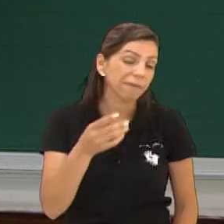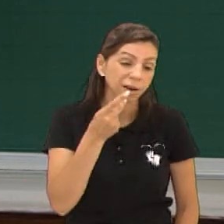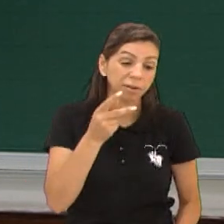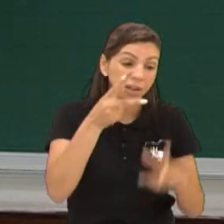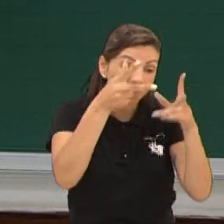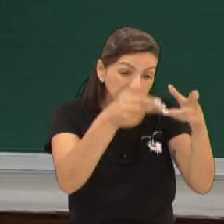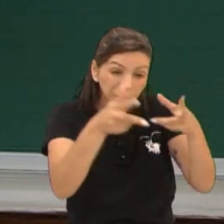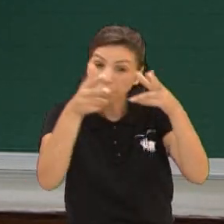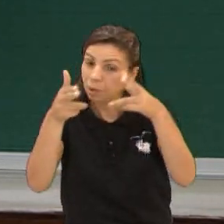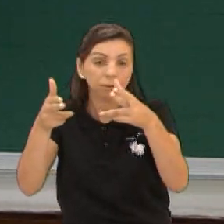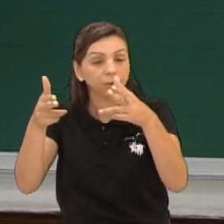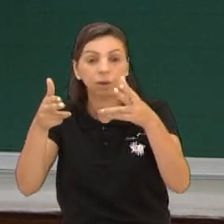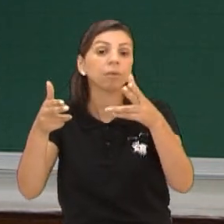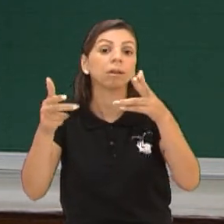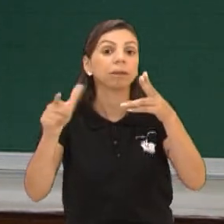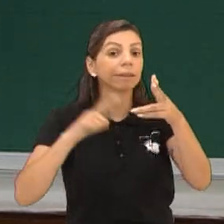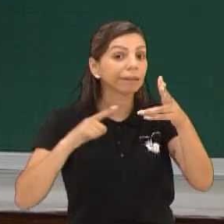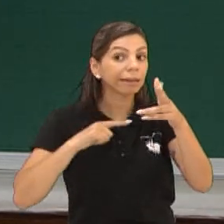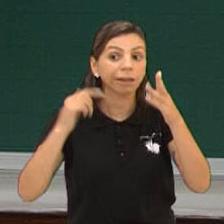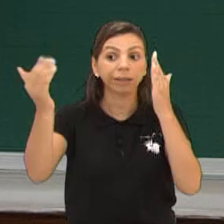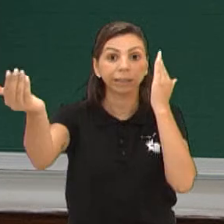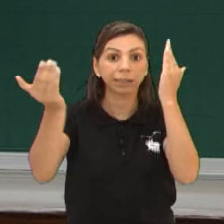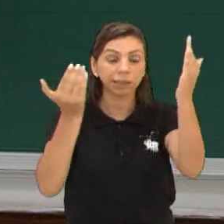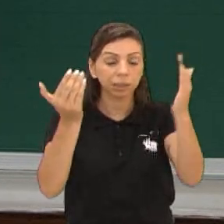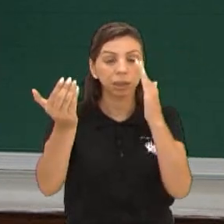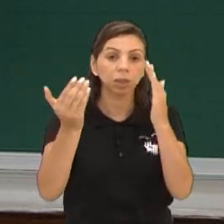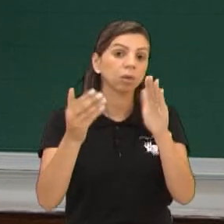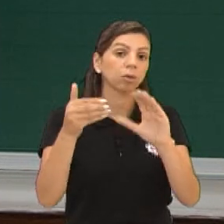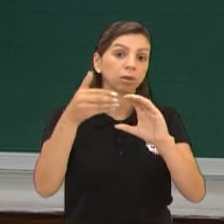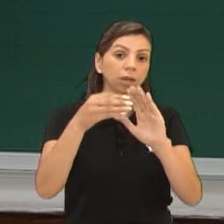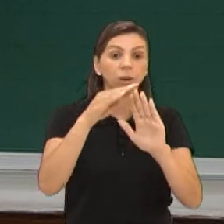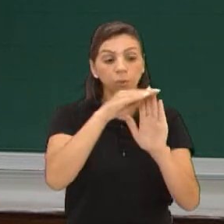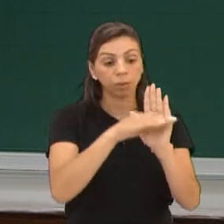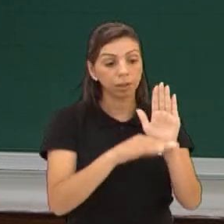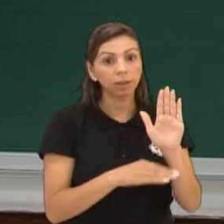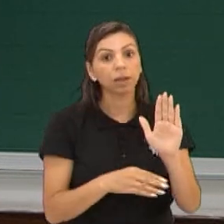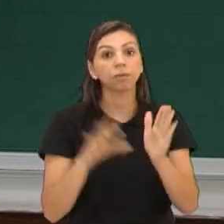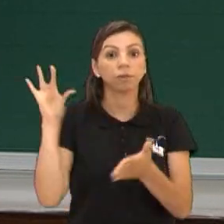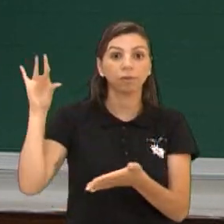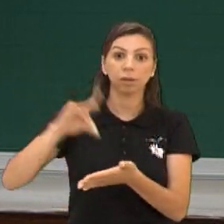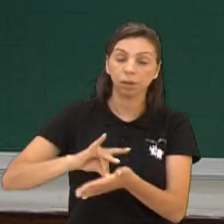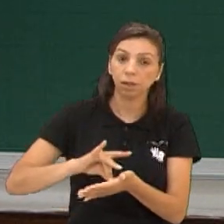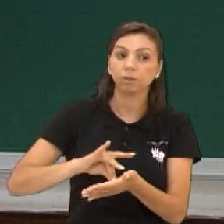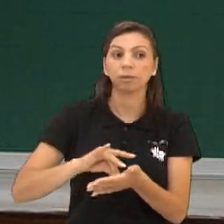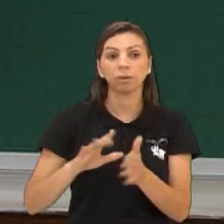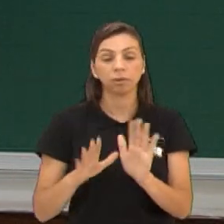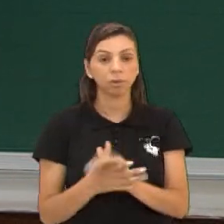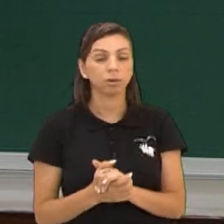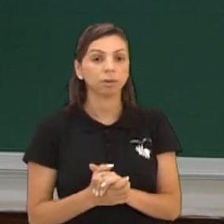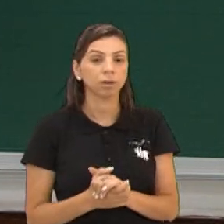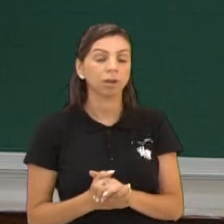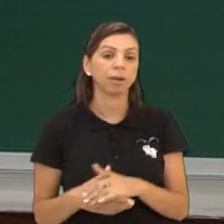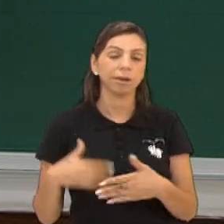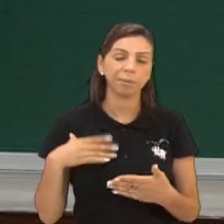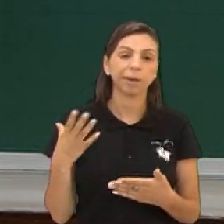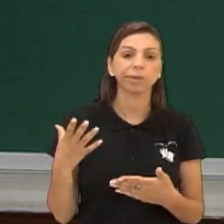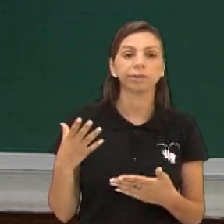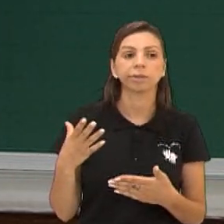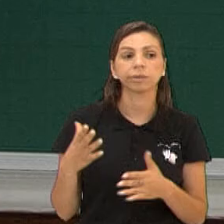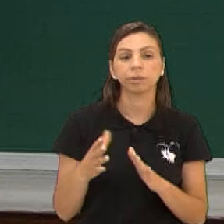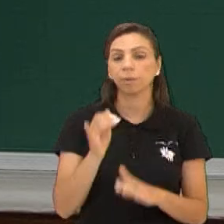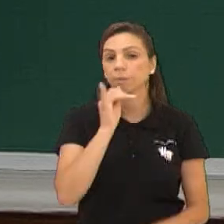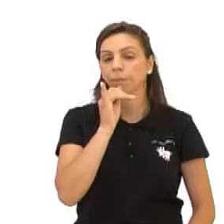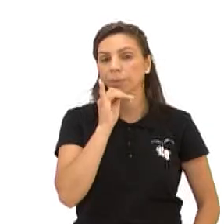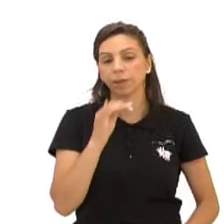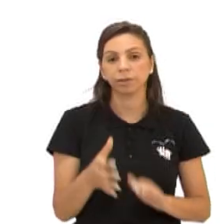coisa por isso analogia ela não tem o mesmo que ele tá de verdade por exemplo que tem a dedução EA indução ele é muito mais explicativo